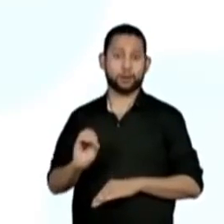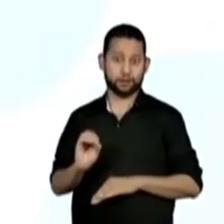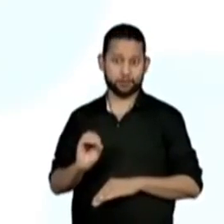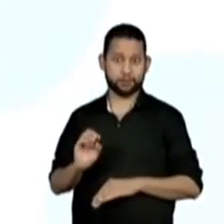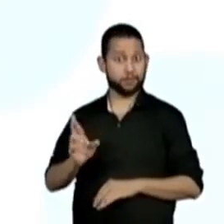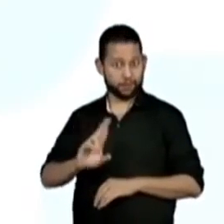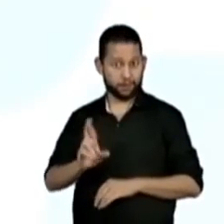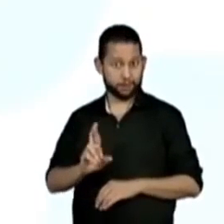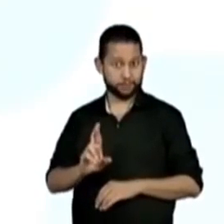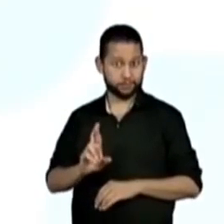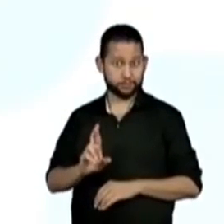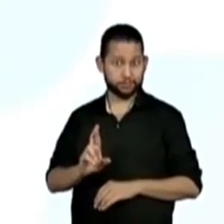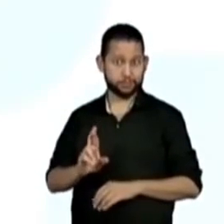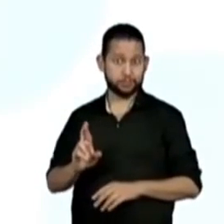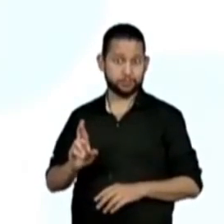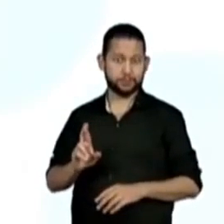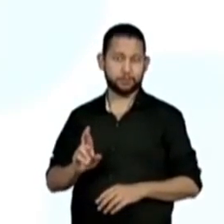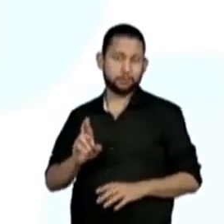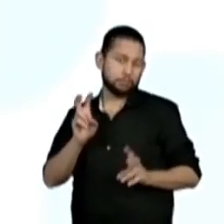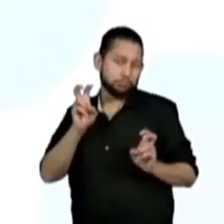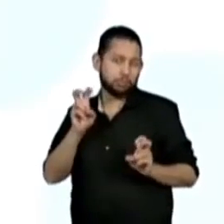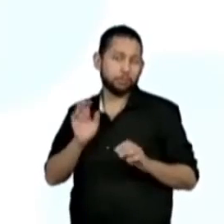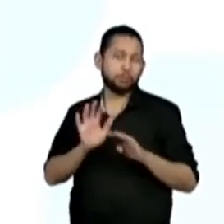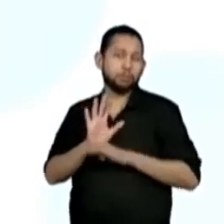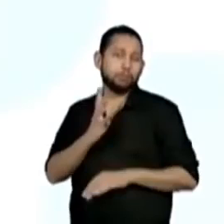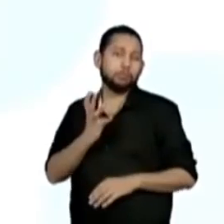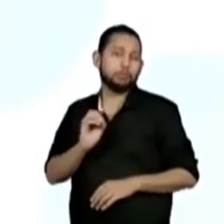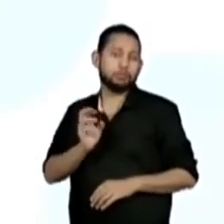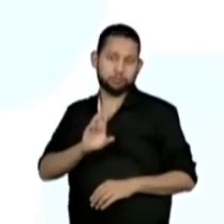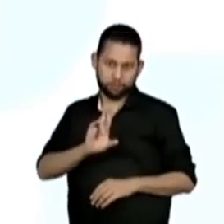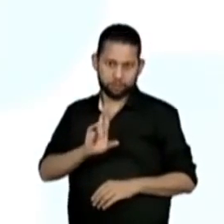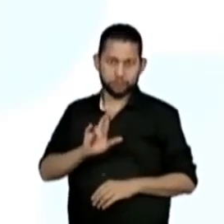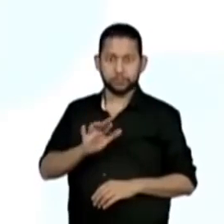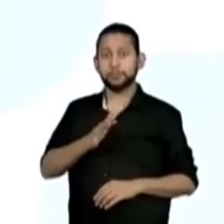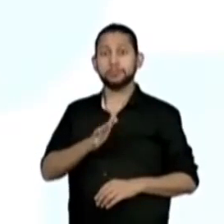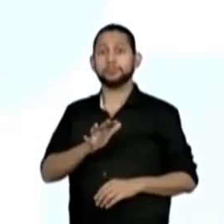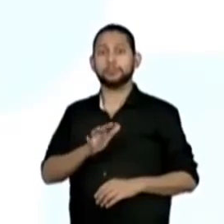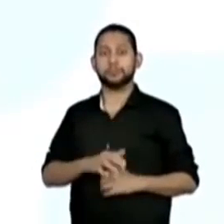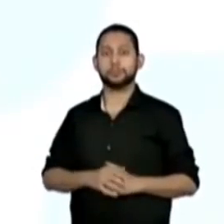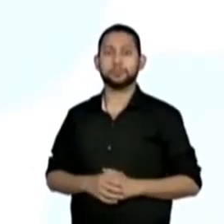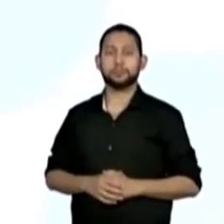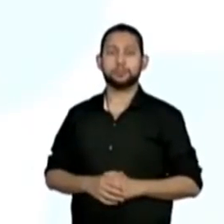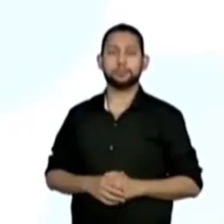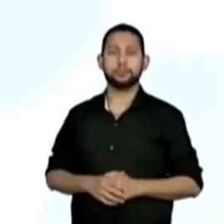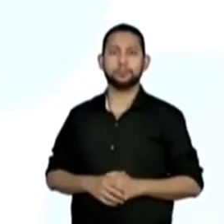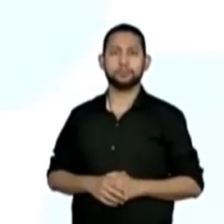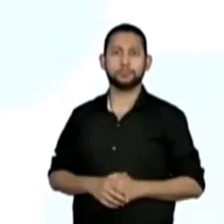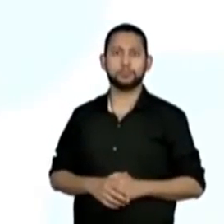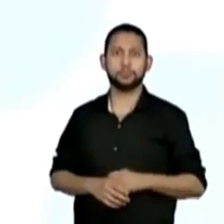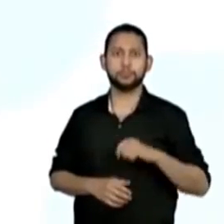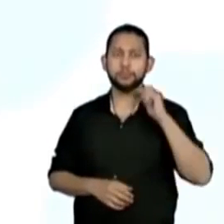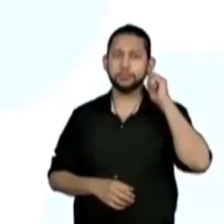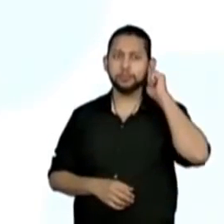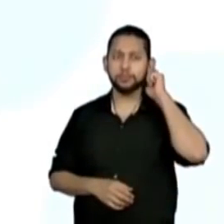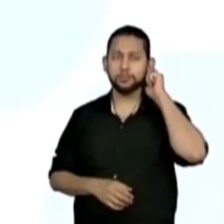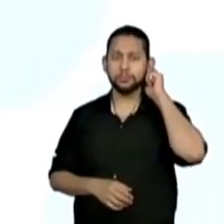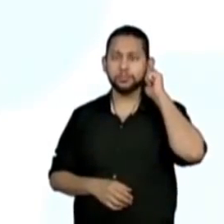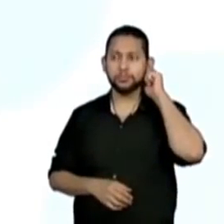R 4 porque rondei Vai resultar em quanto